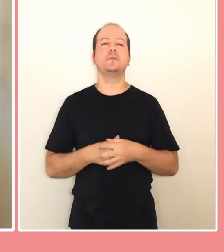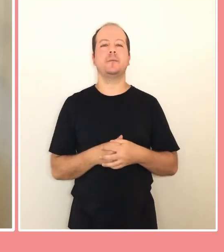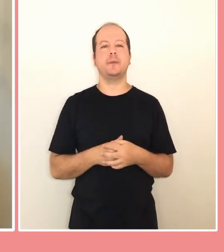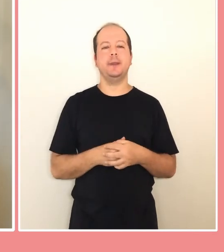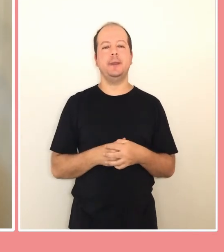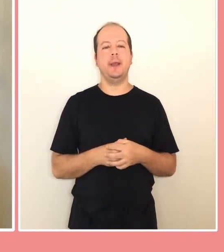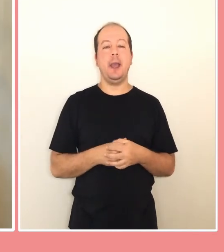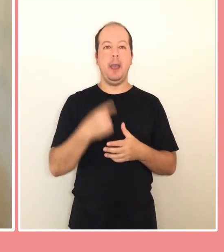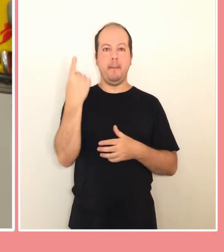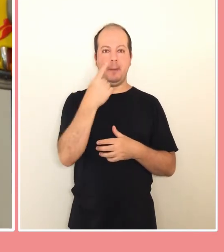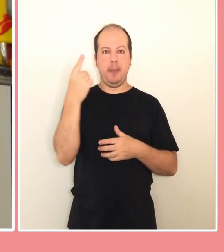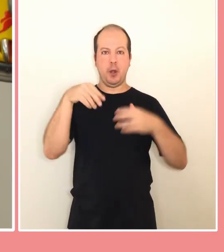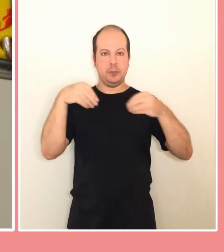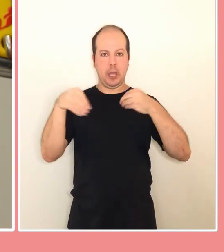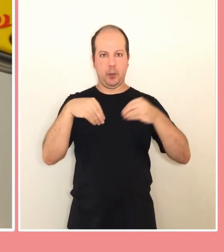envolver a sacola